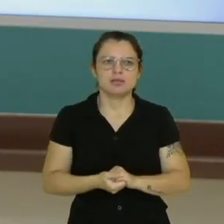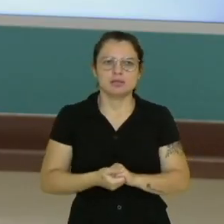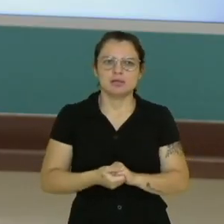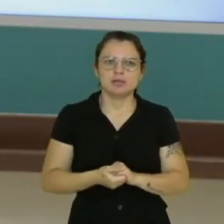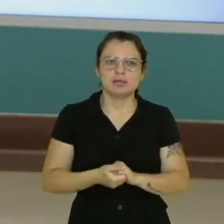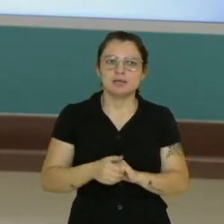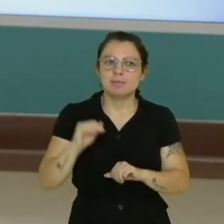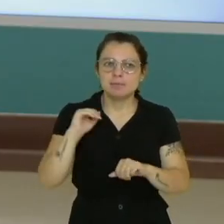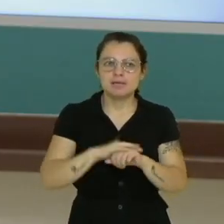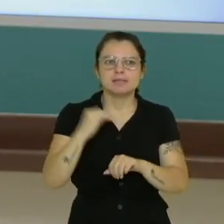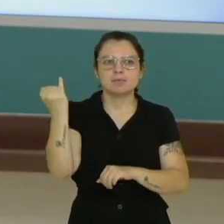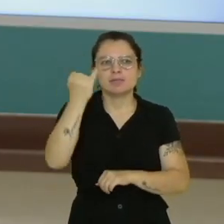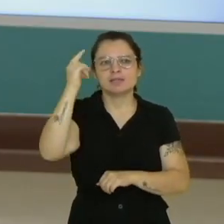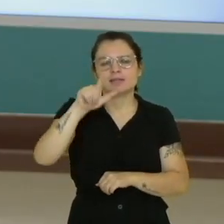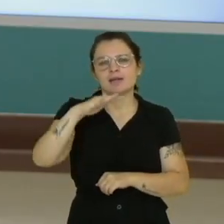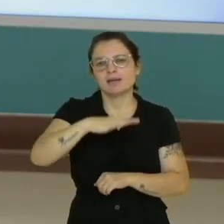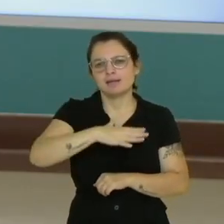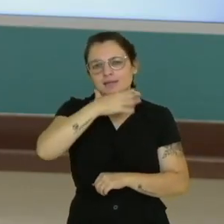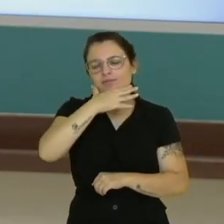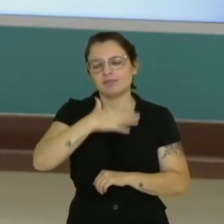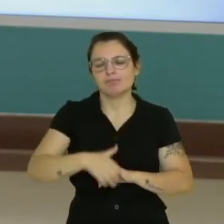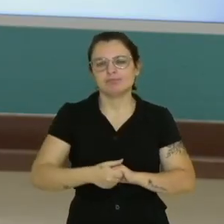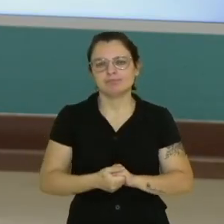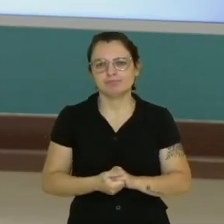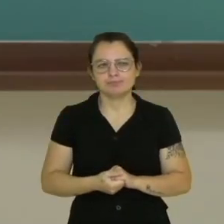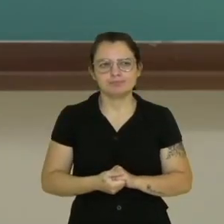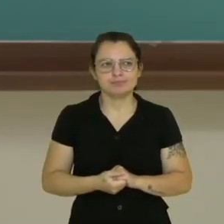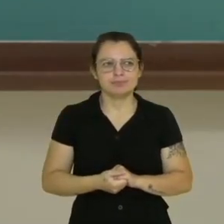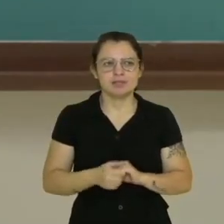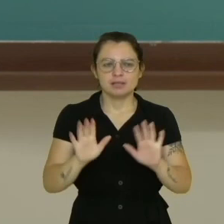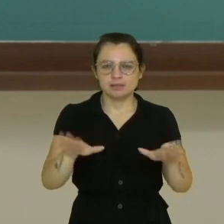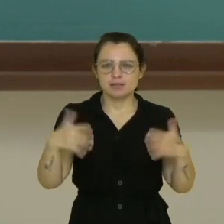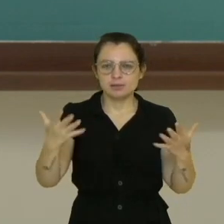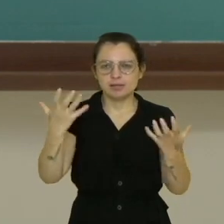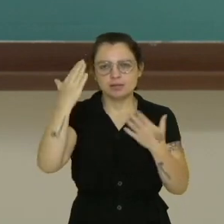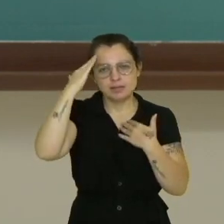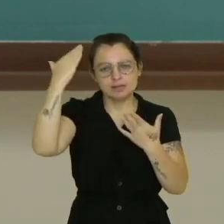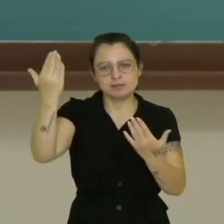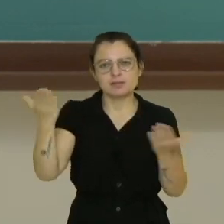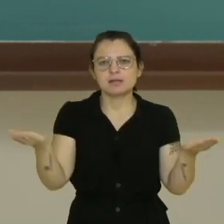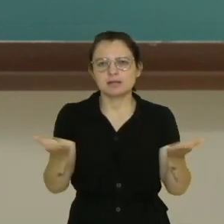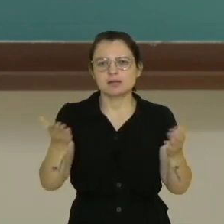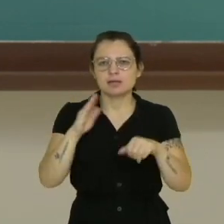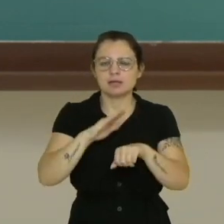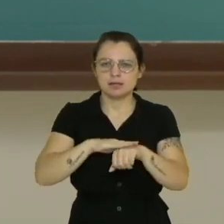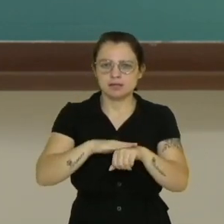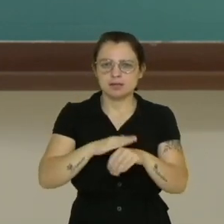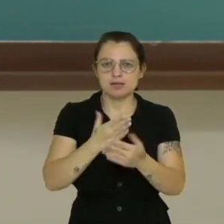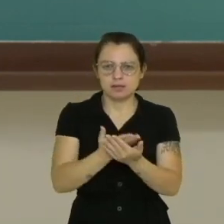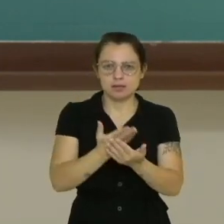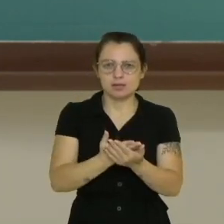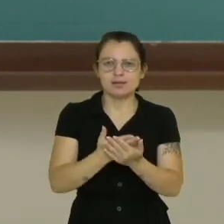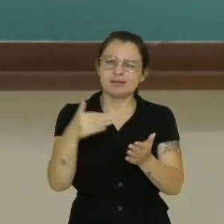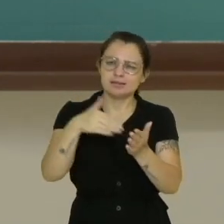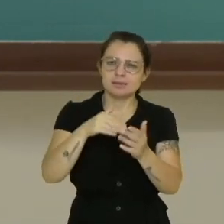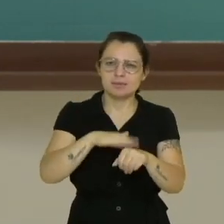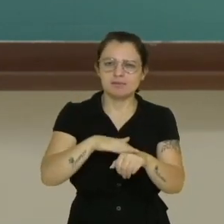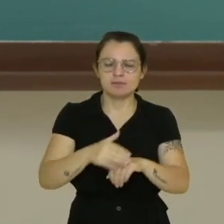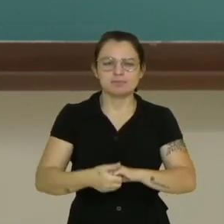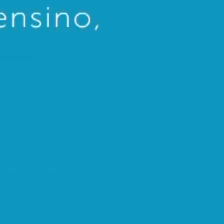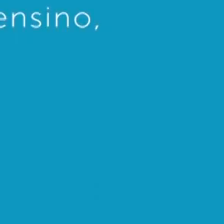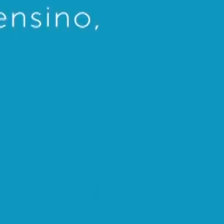estratégias deles foi justamente a greve. Então, eu agradeço a vocês por mais essa aula. Até a próxima!